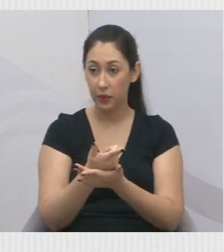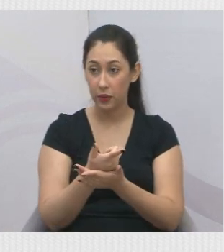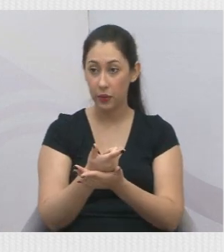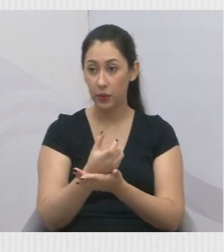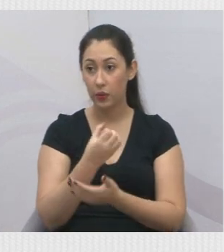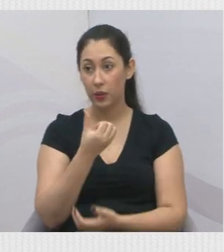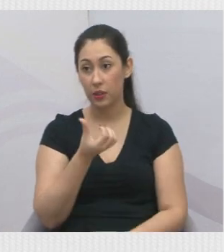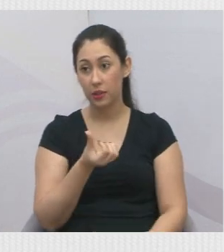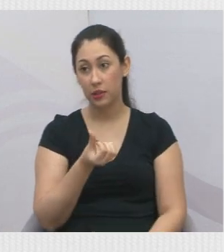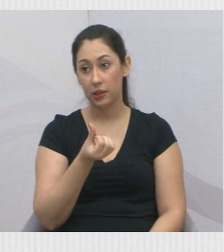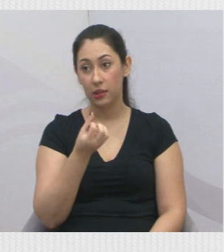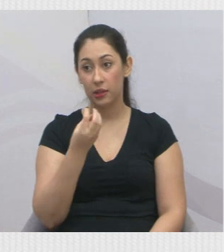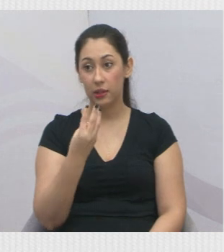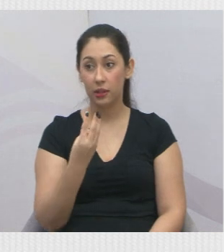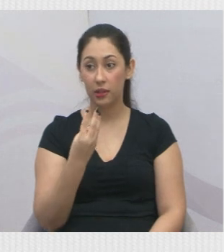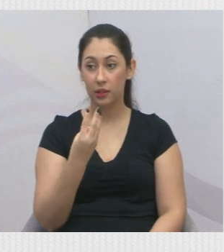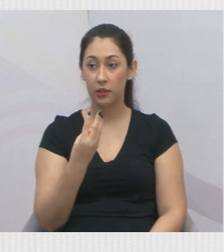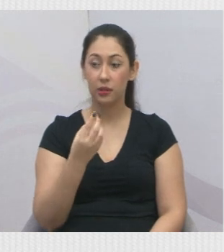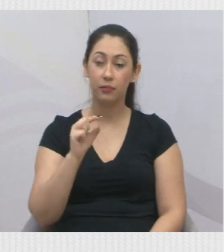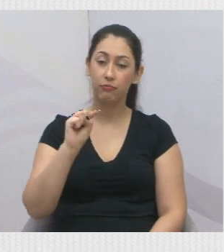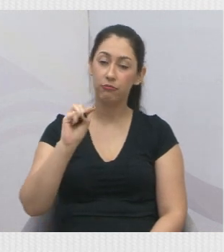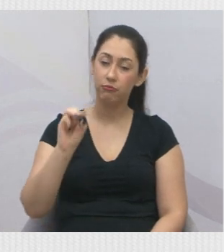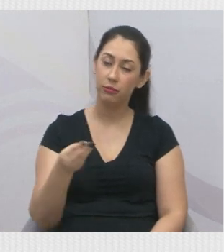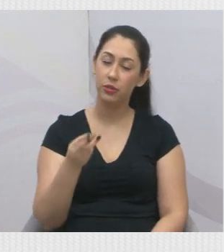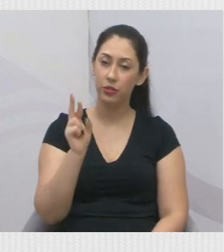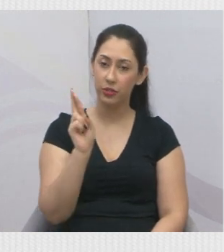R$ 183.347.000, e gastos no período,